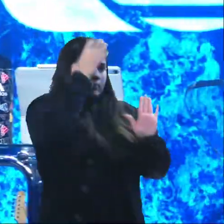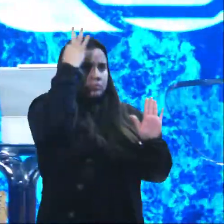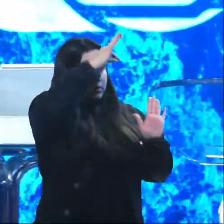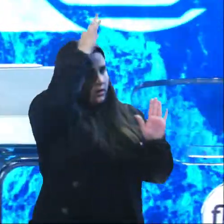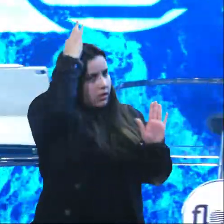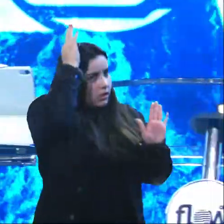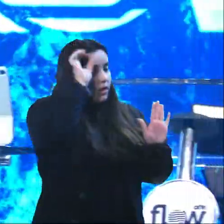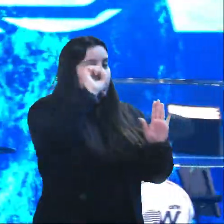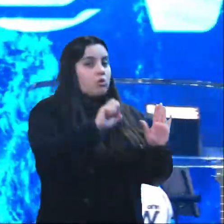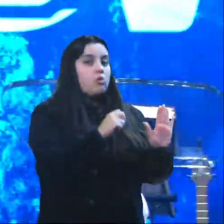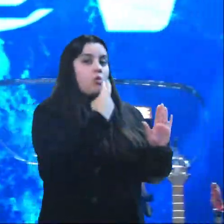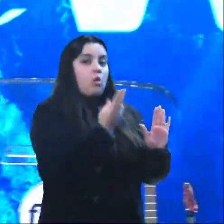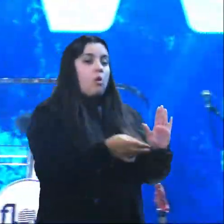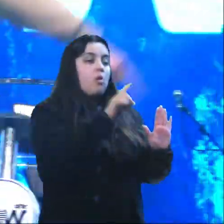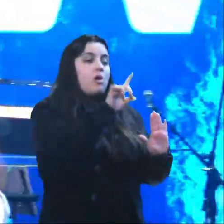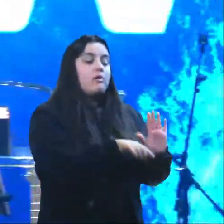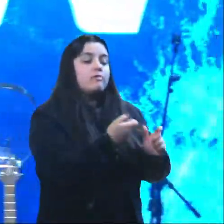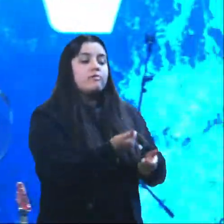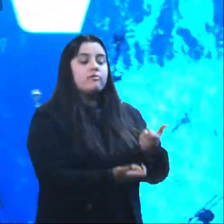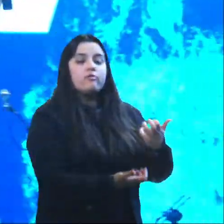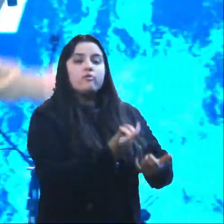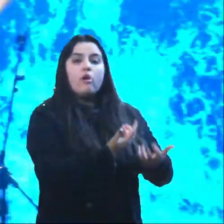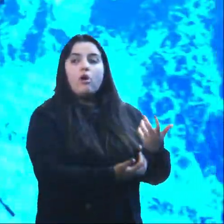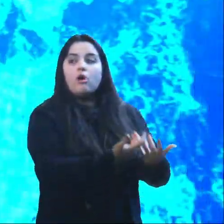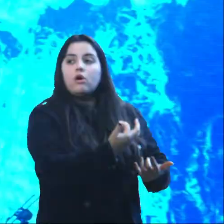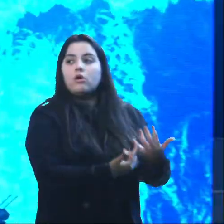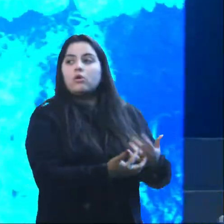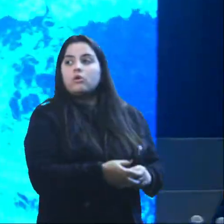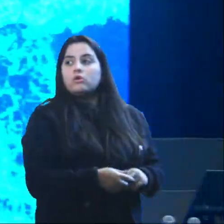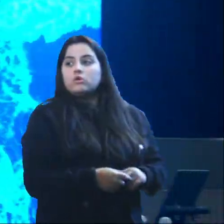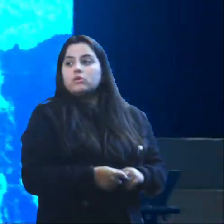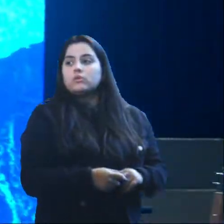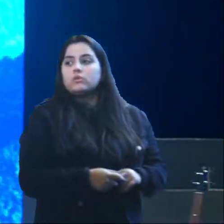ou vai ser batizado no fogo?